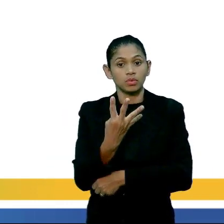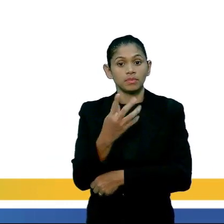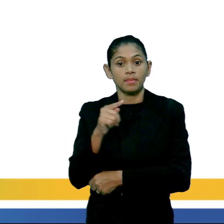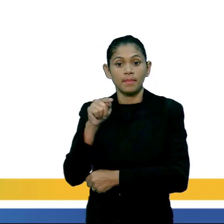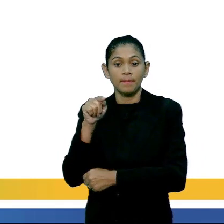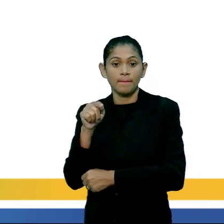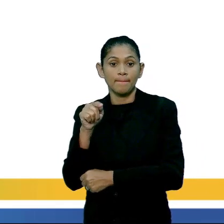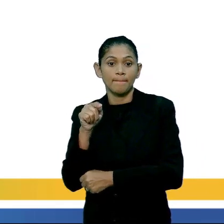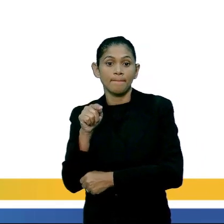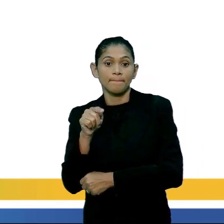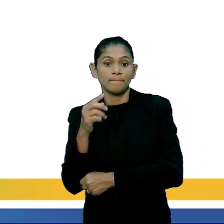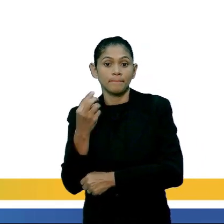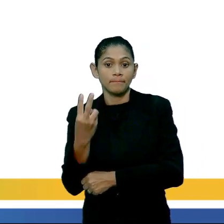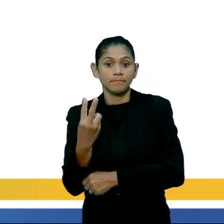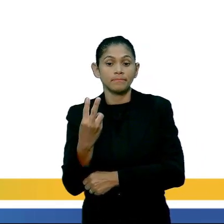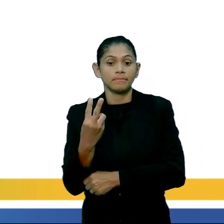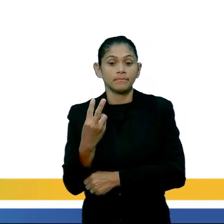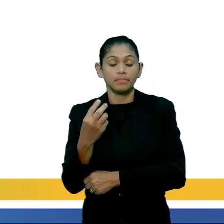4π vezes